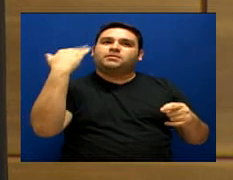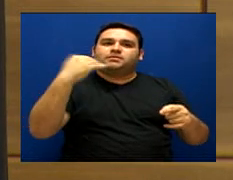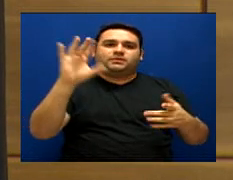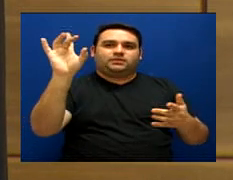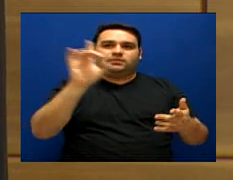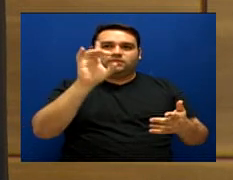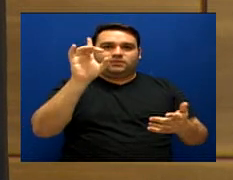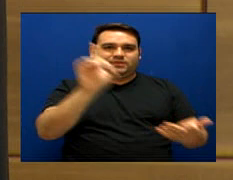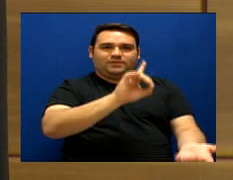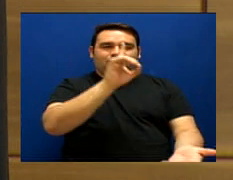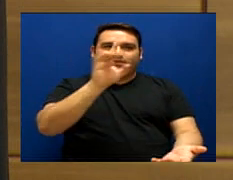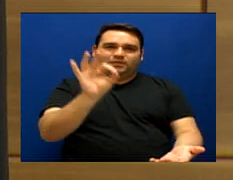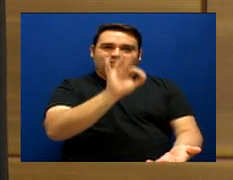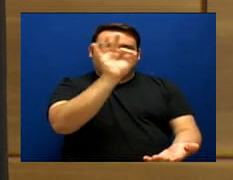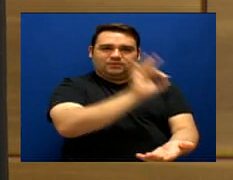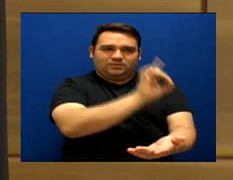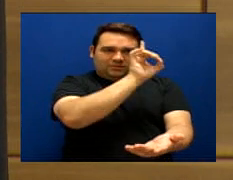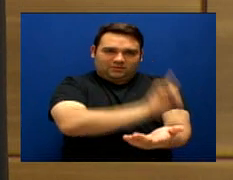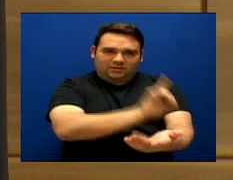dengue.